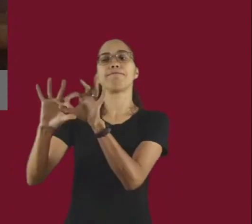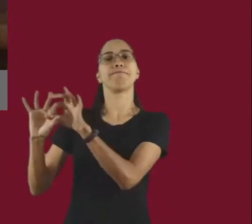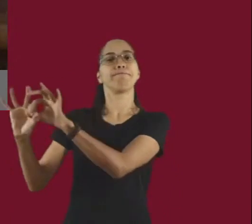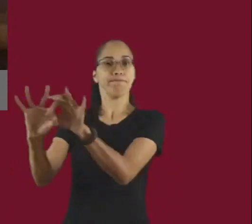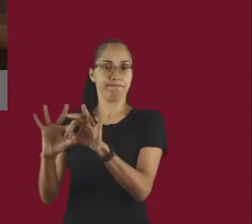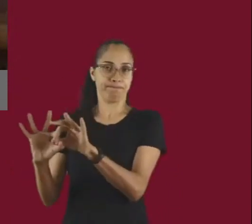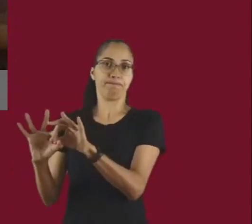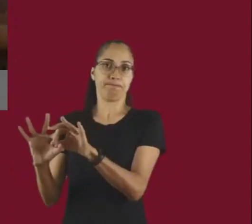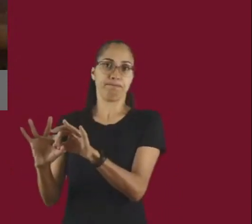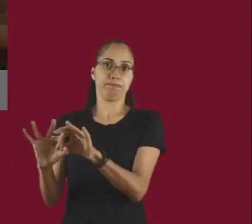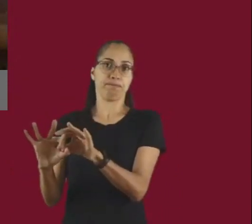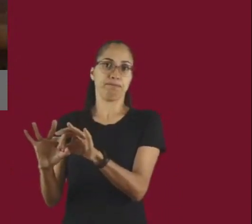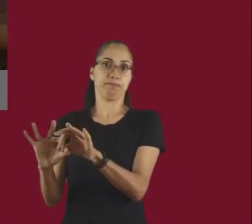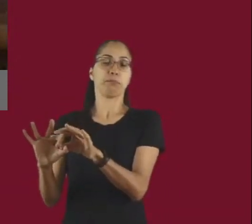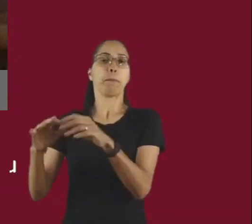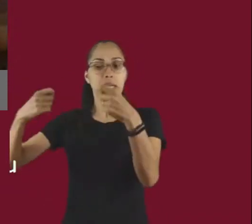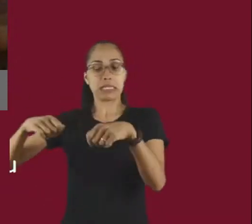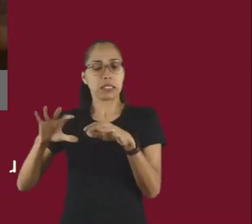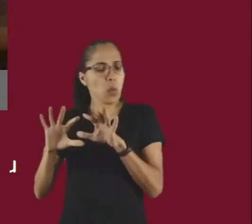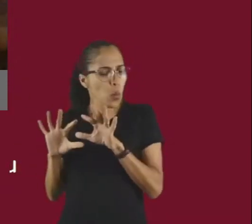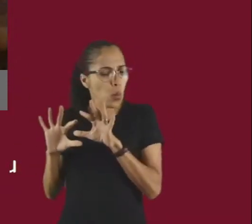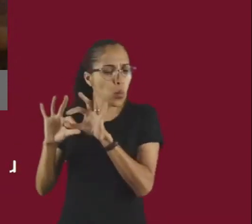de luta que não seja coletiva,